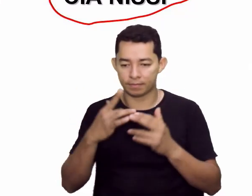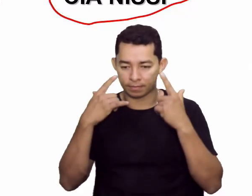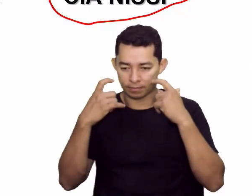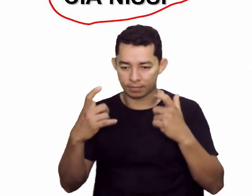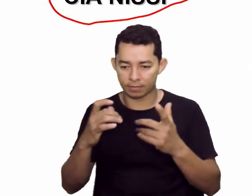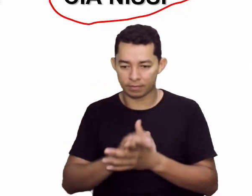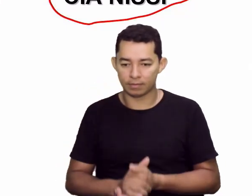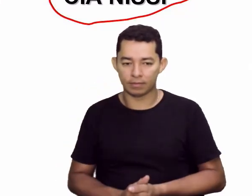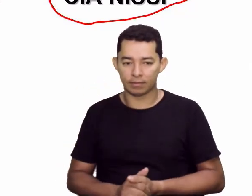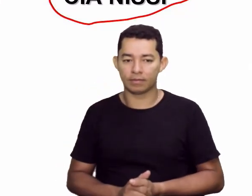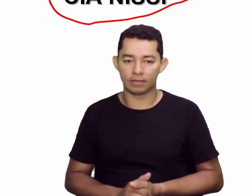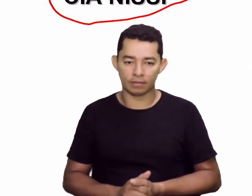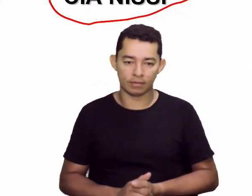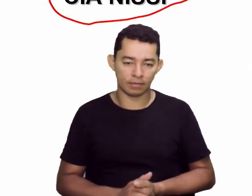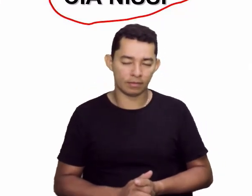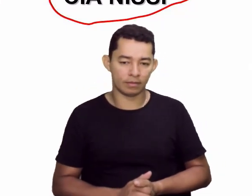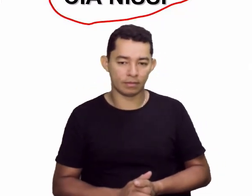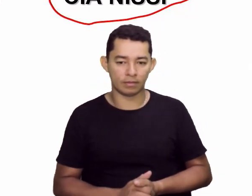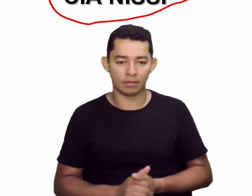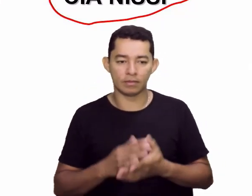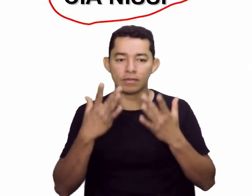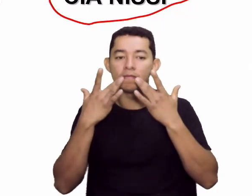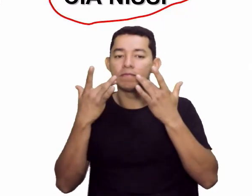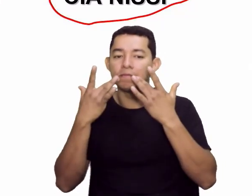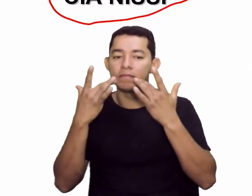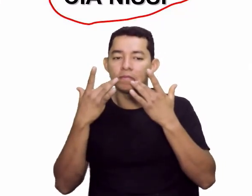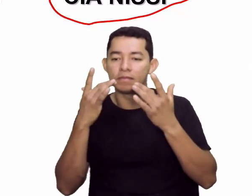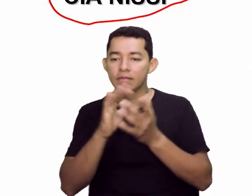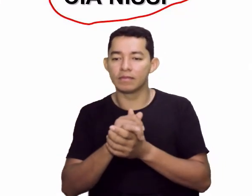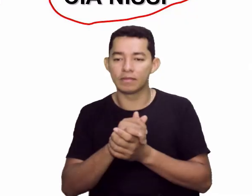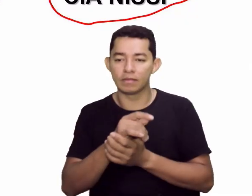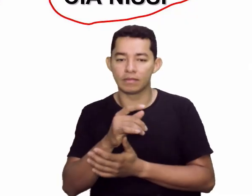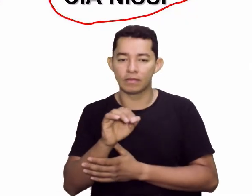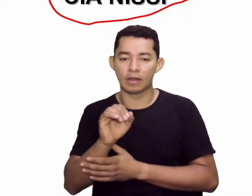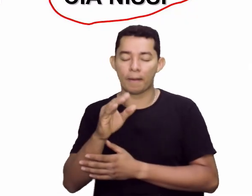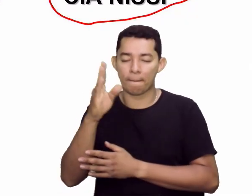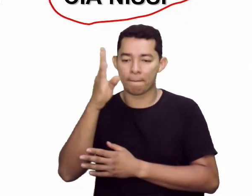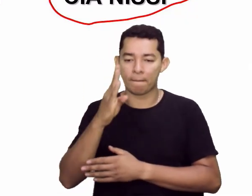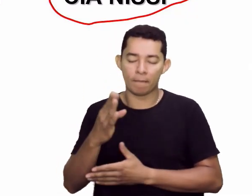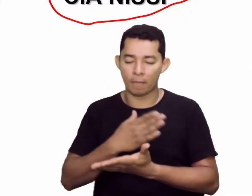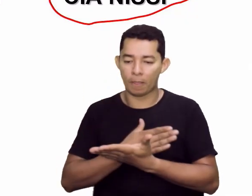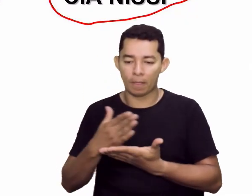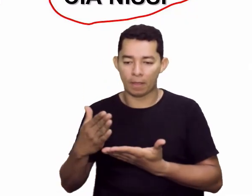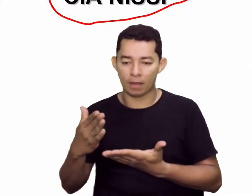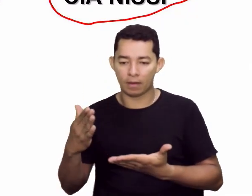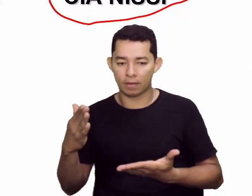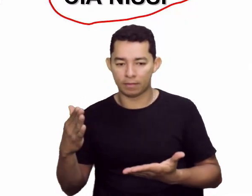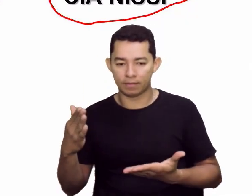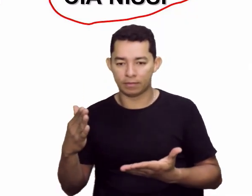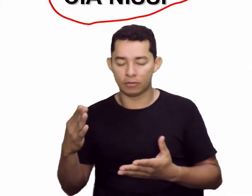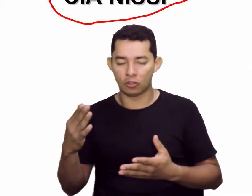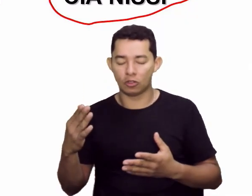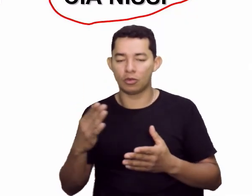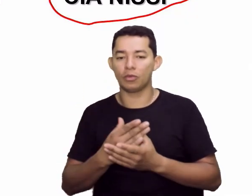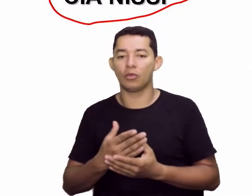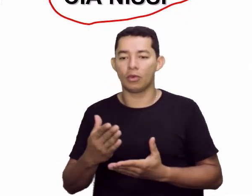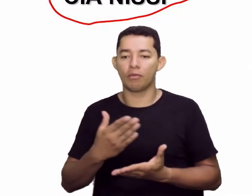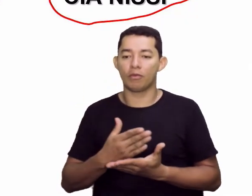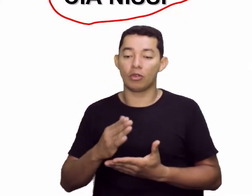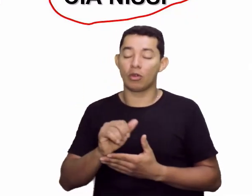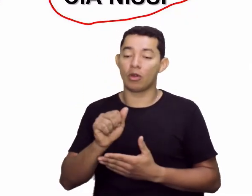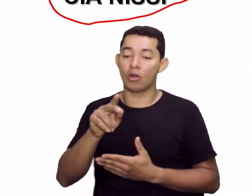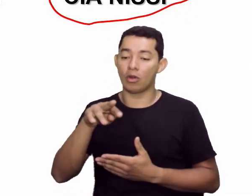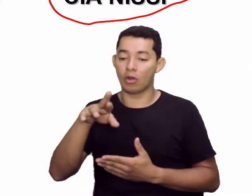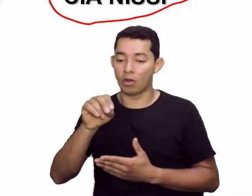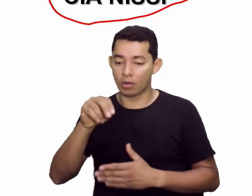o trabalho. O teatro contemporâneo brasileiro iniciou com o autor Nelson